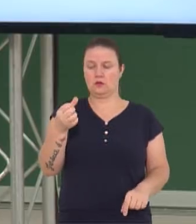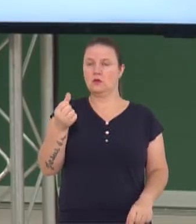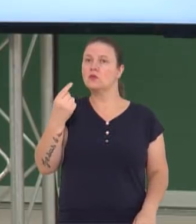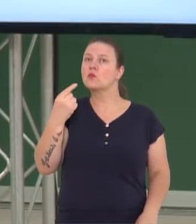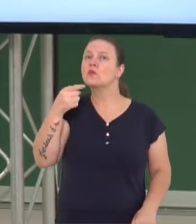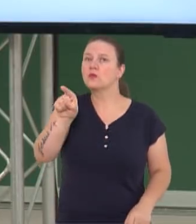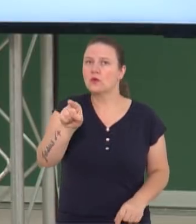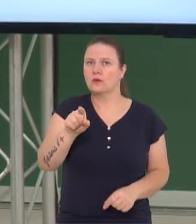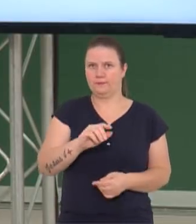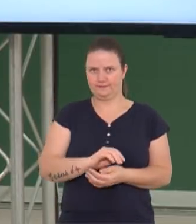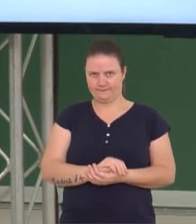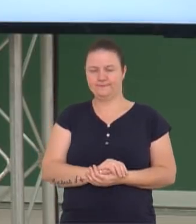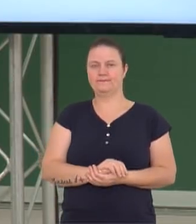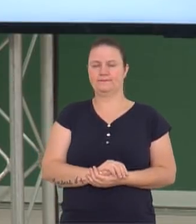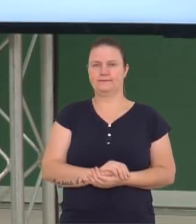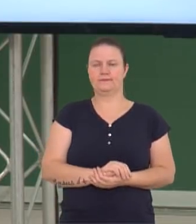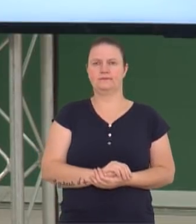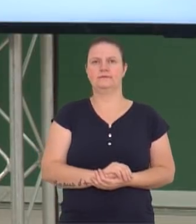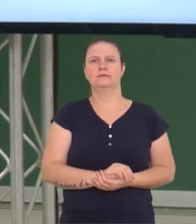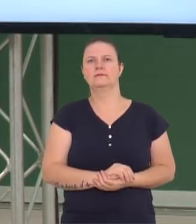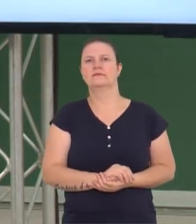mil. Tudo bem?